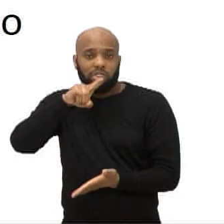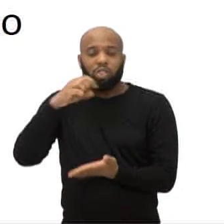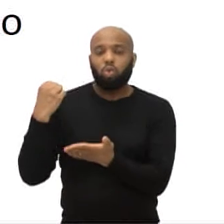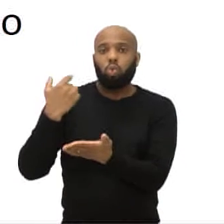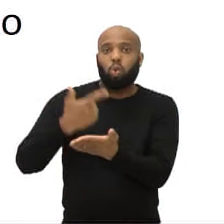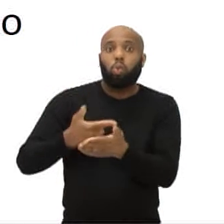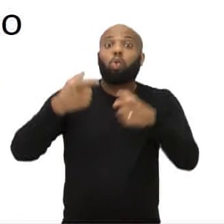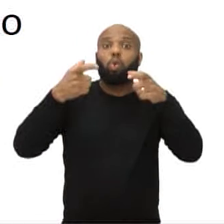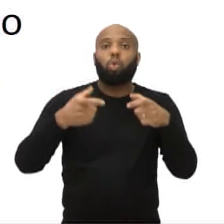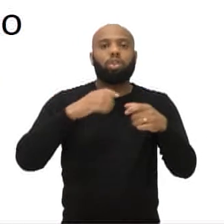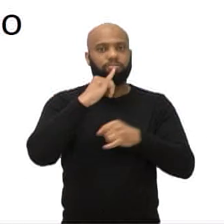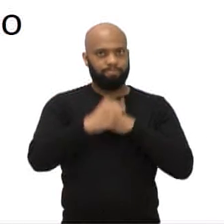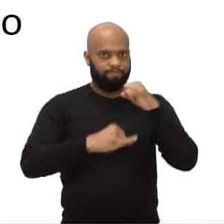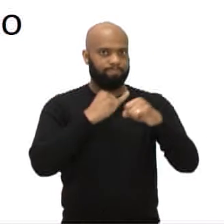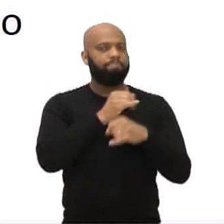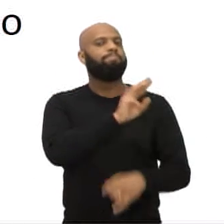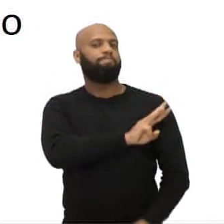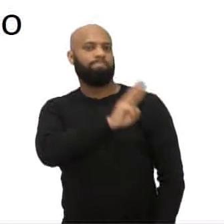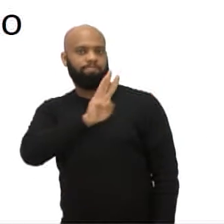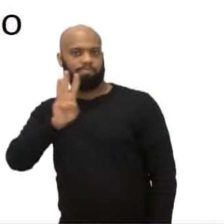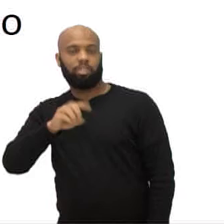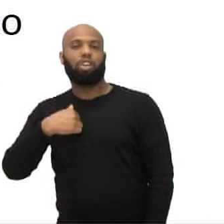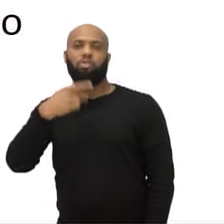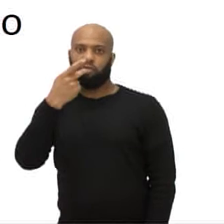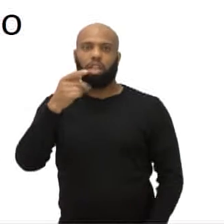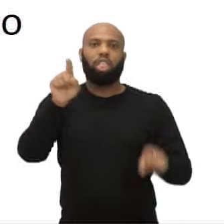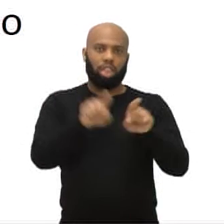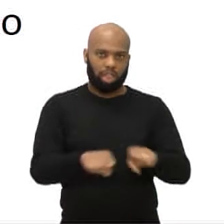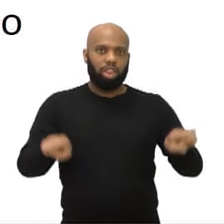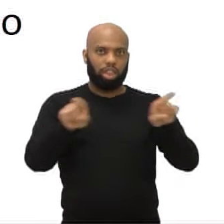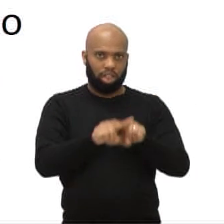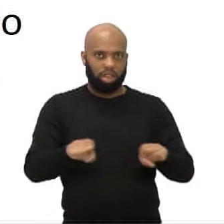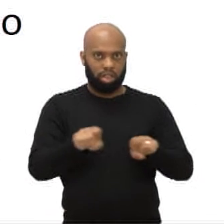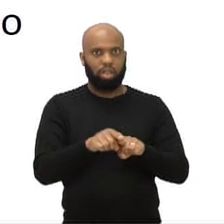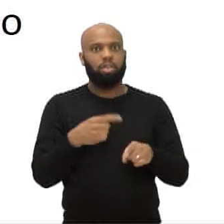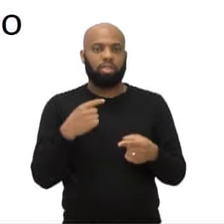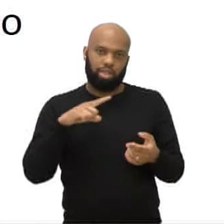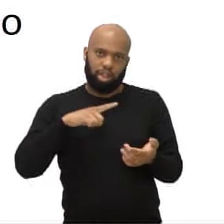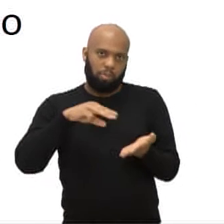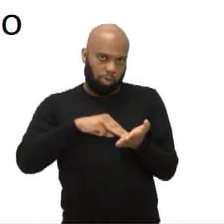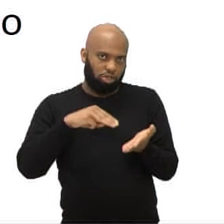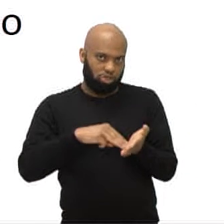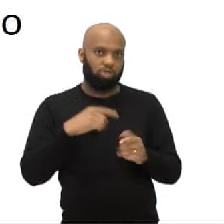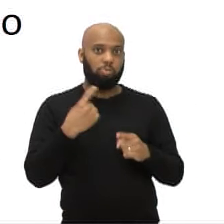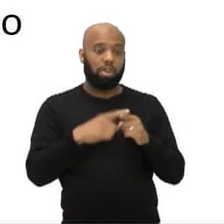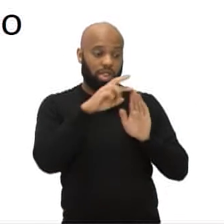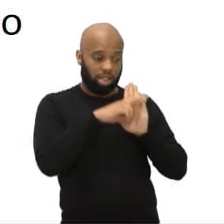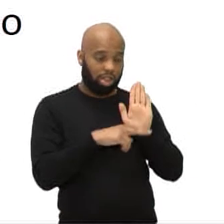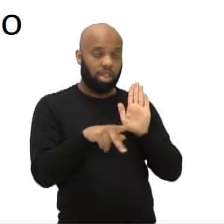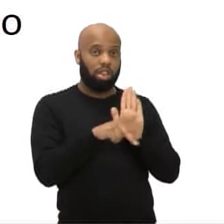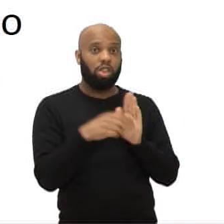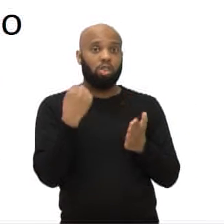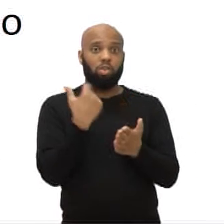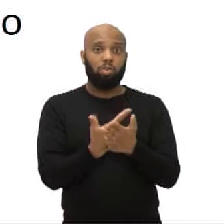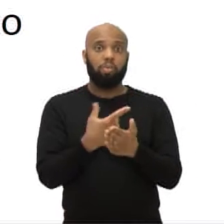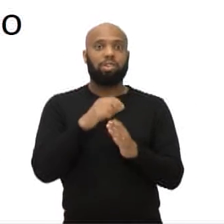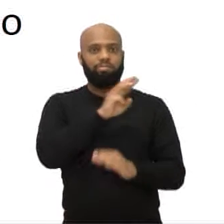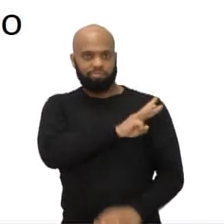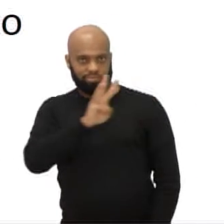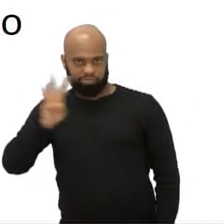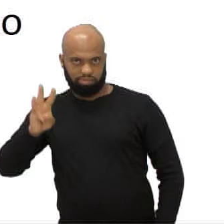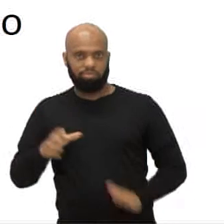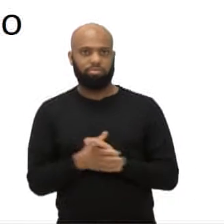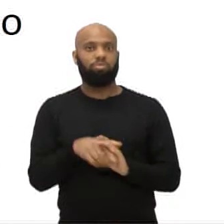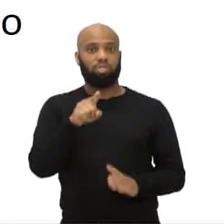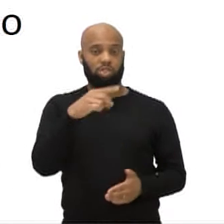produtos online. Veja que eu estou repetindo isso várias vezes e de propósito, tá? É uma regra para compra online. Então, você está